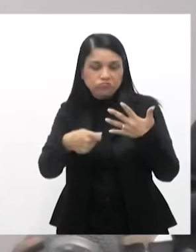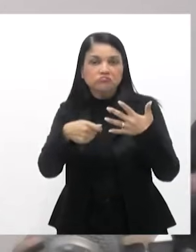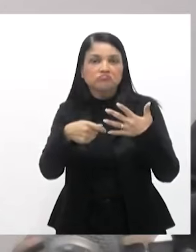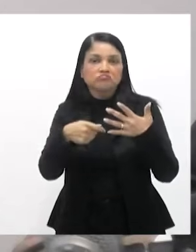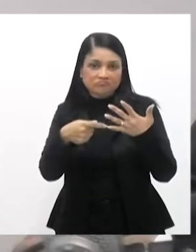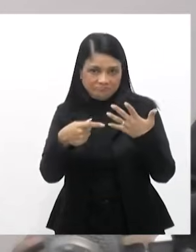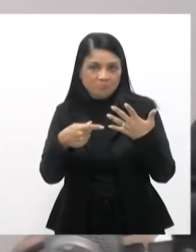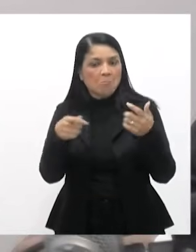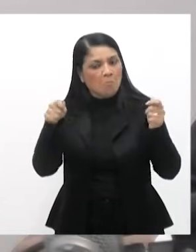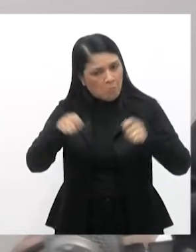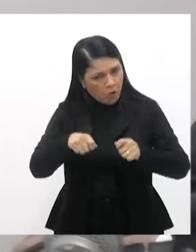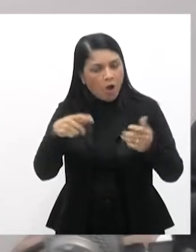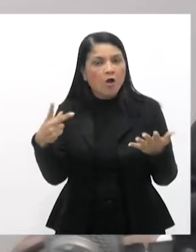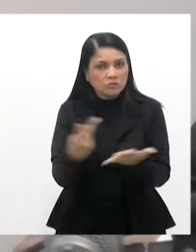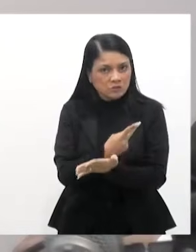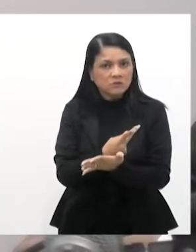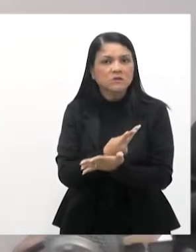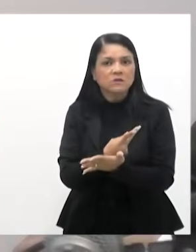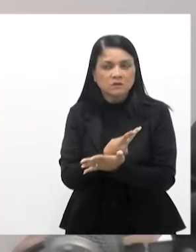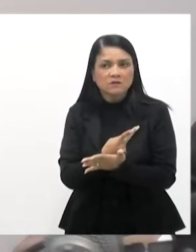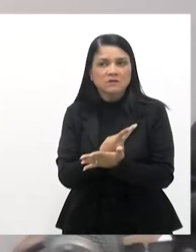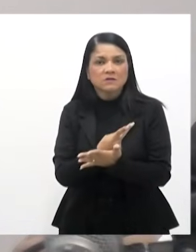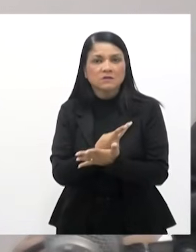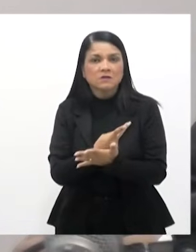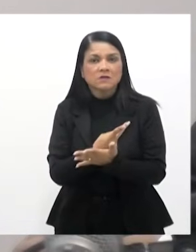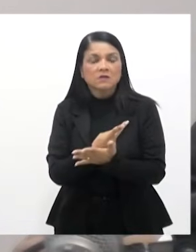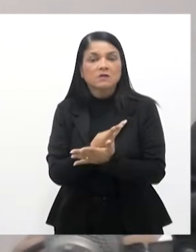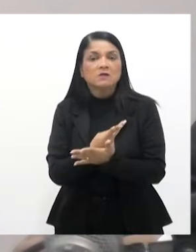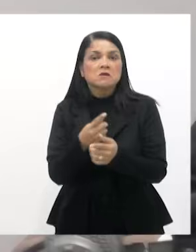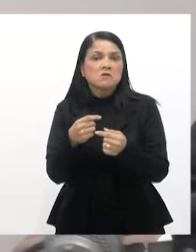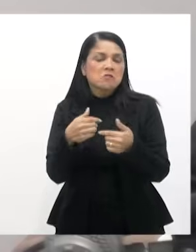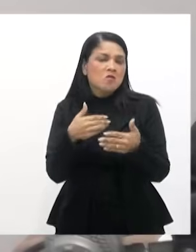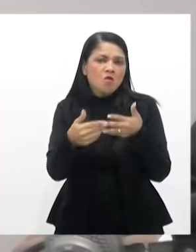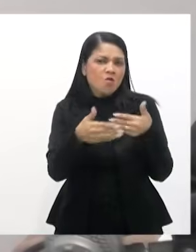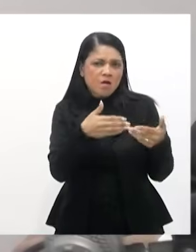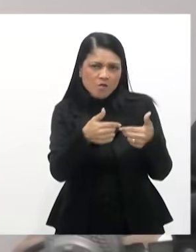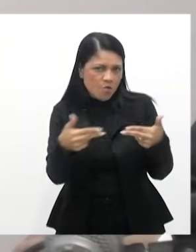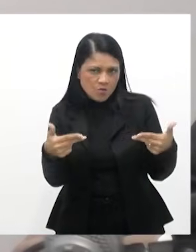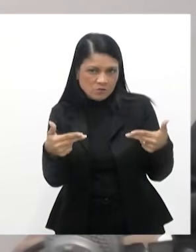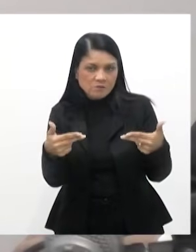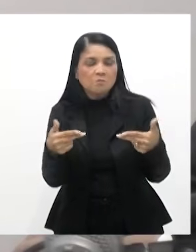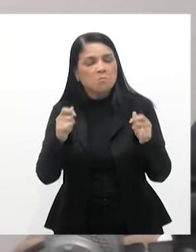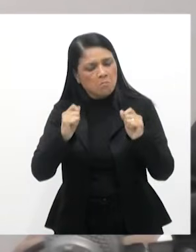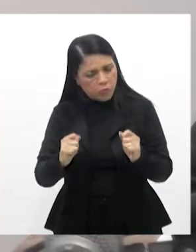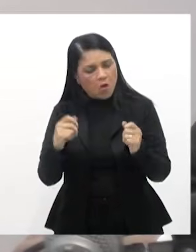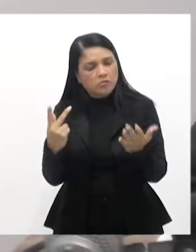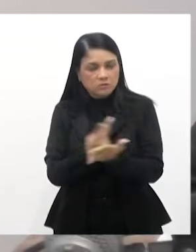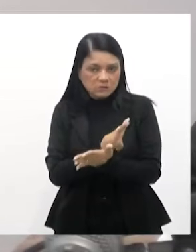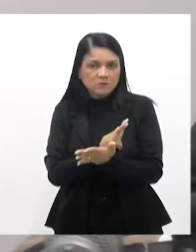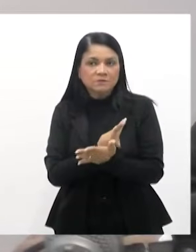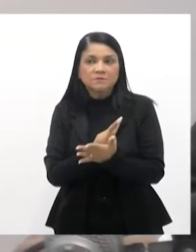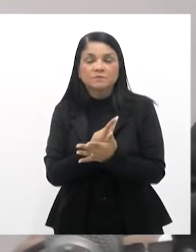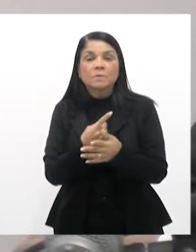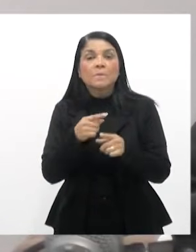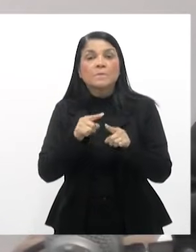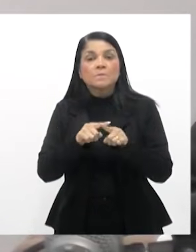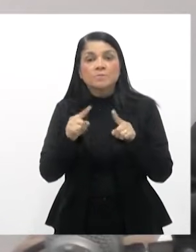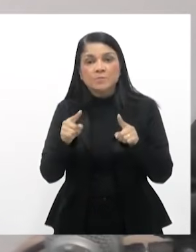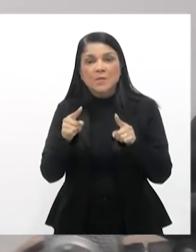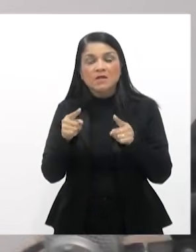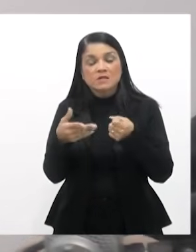questões. Isso pode acontecer, como não somente por este fato, como qualquer outro. Isto pode acontecer, não é? Mas